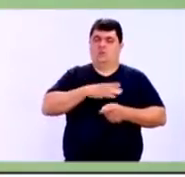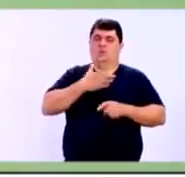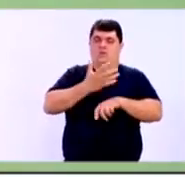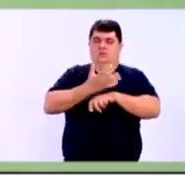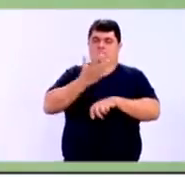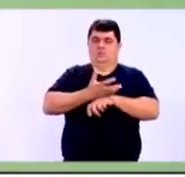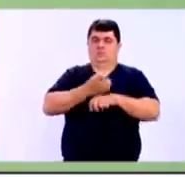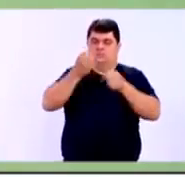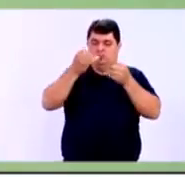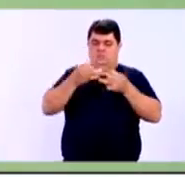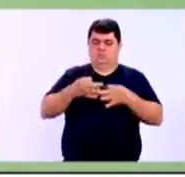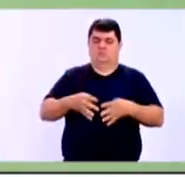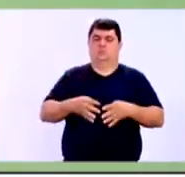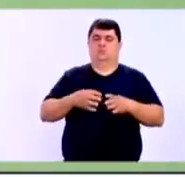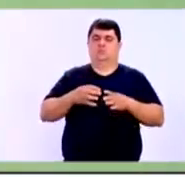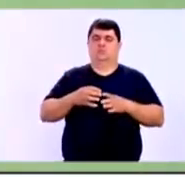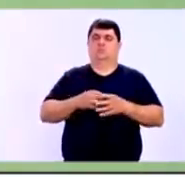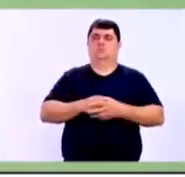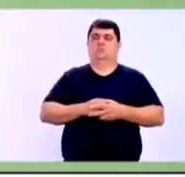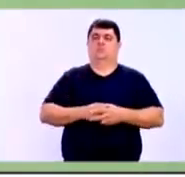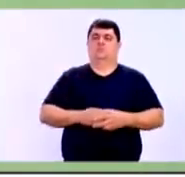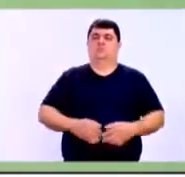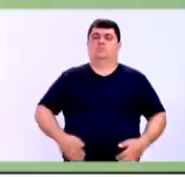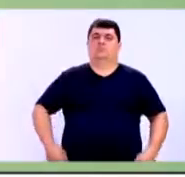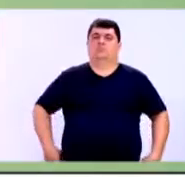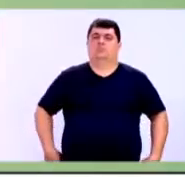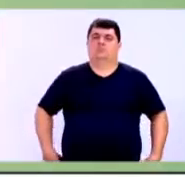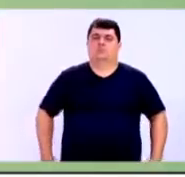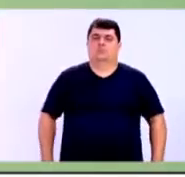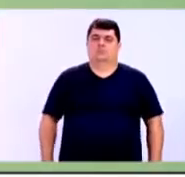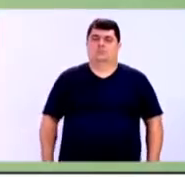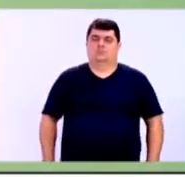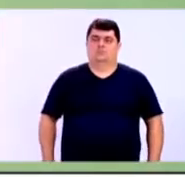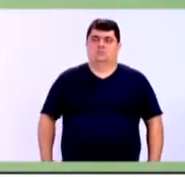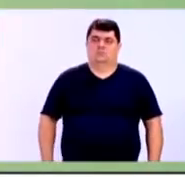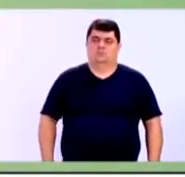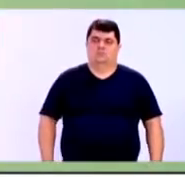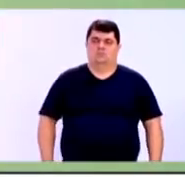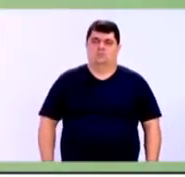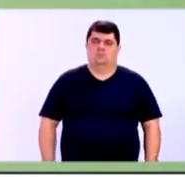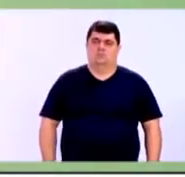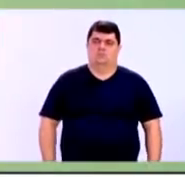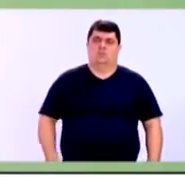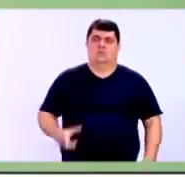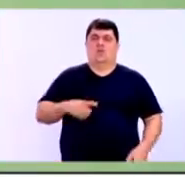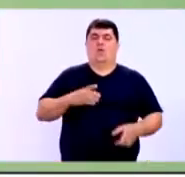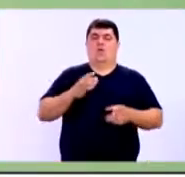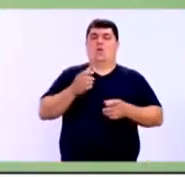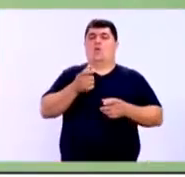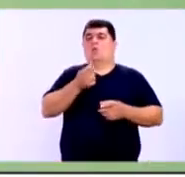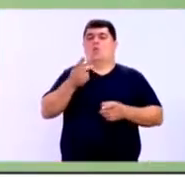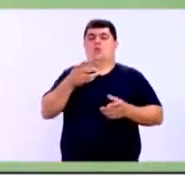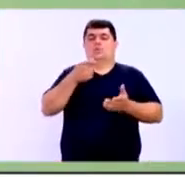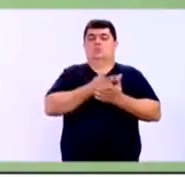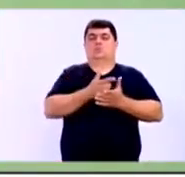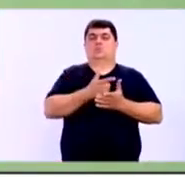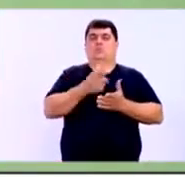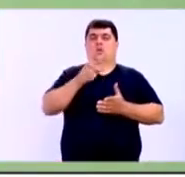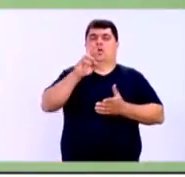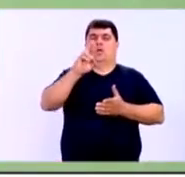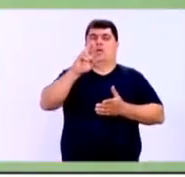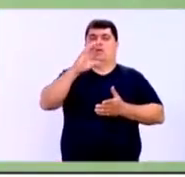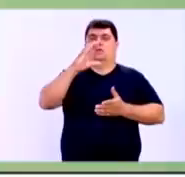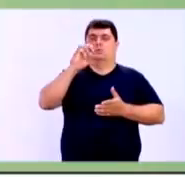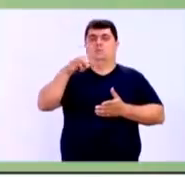específica sobre demonstrações, numa próxima aula. Mas basicamente é isso. O CMV é o custo da mercadoria vendida e o RCM é o